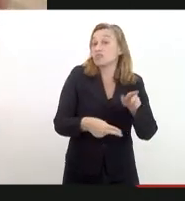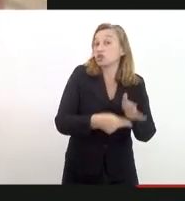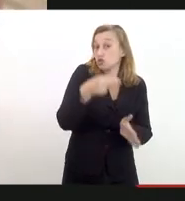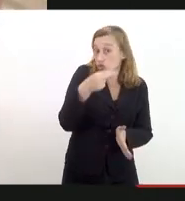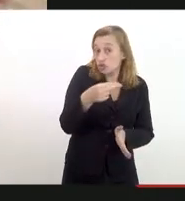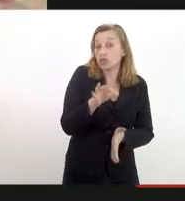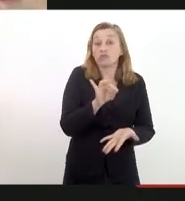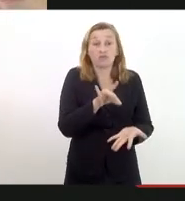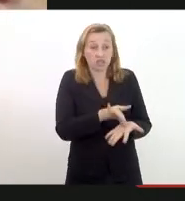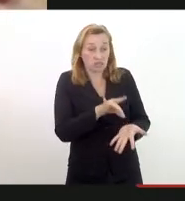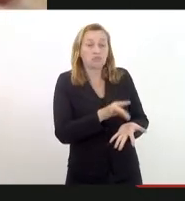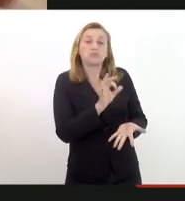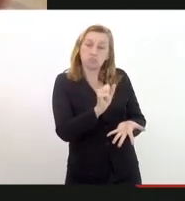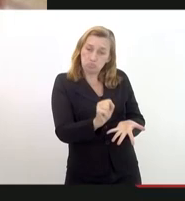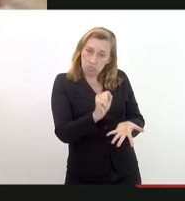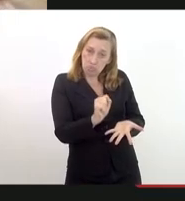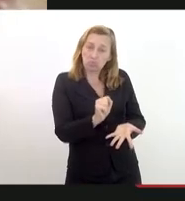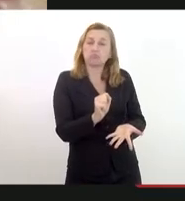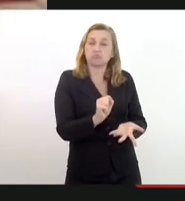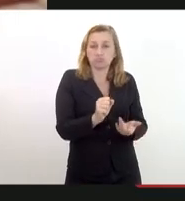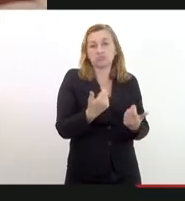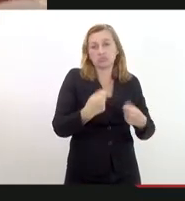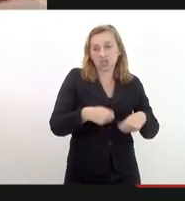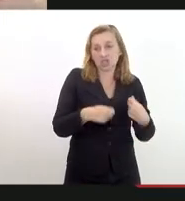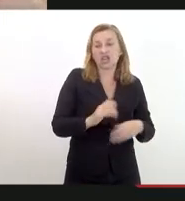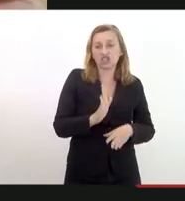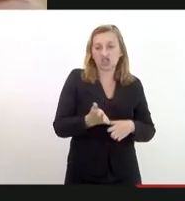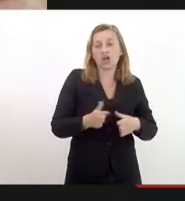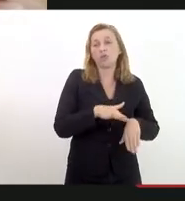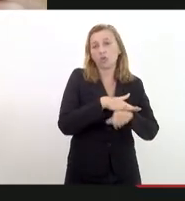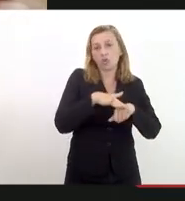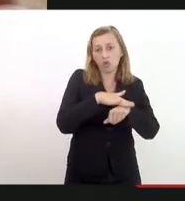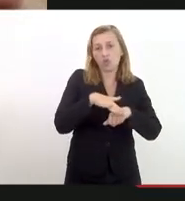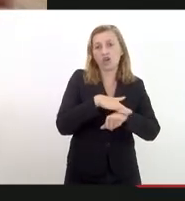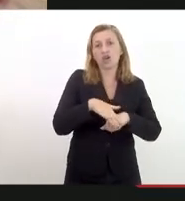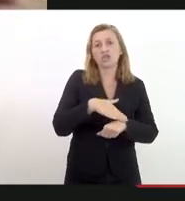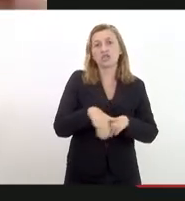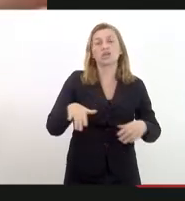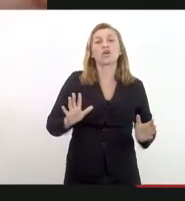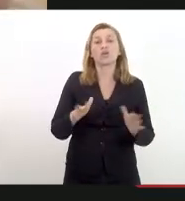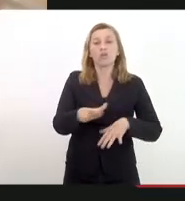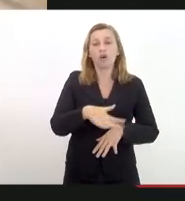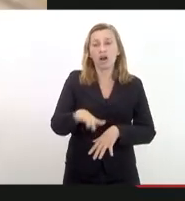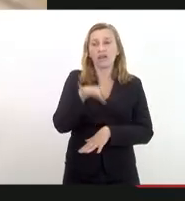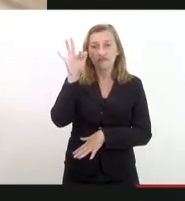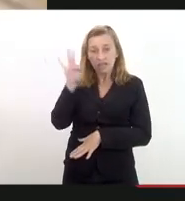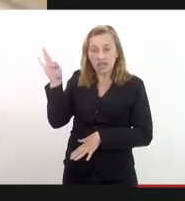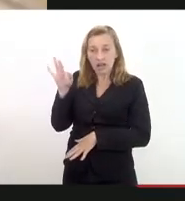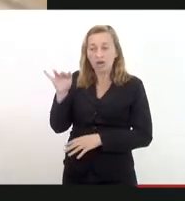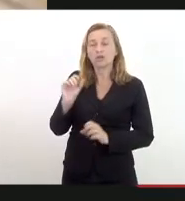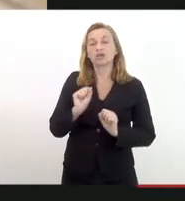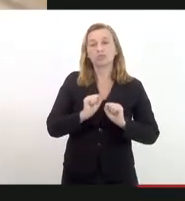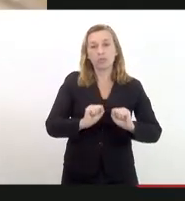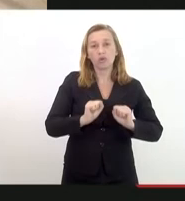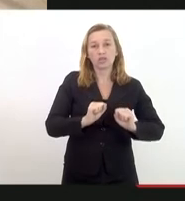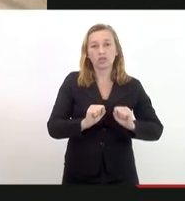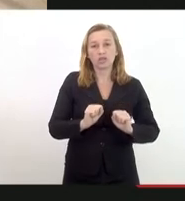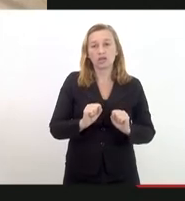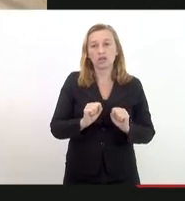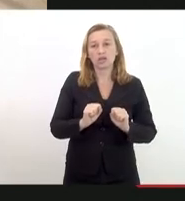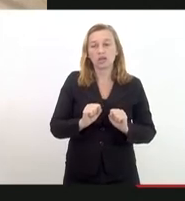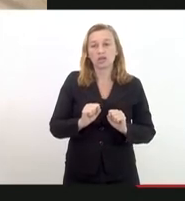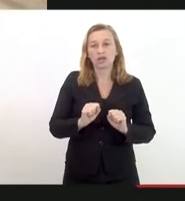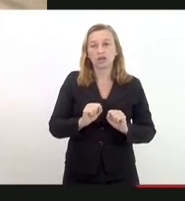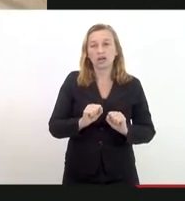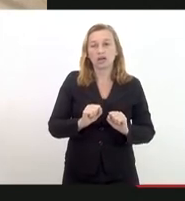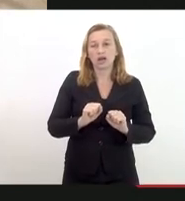esses pacientes podem precisar, e já há em andamento uma conversa com a rede federal para que dê conta